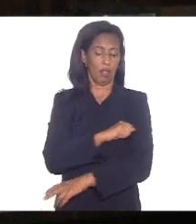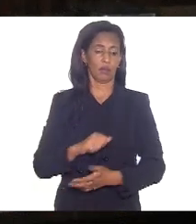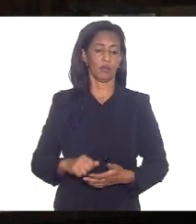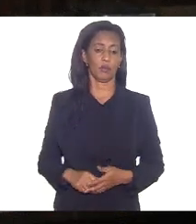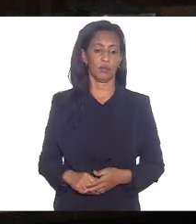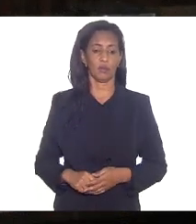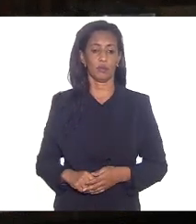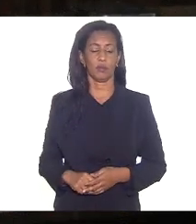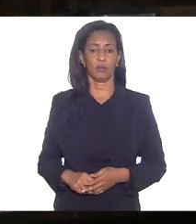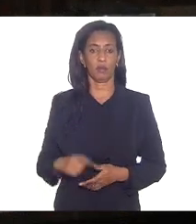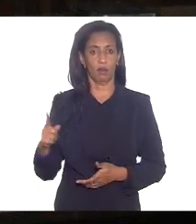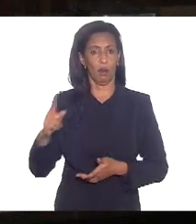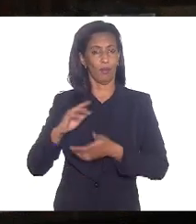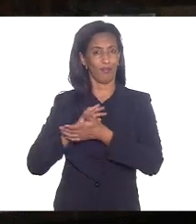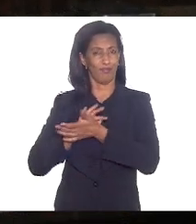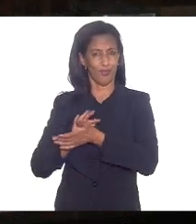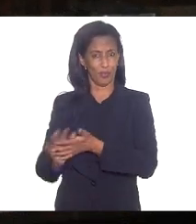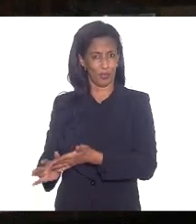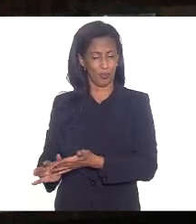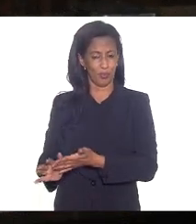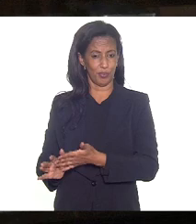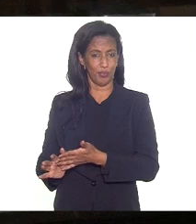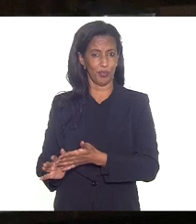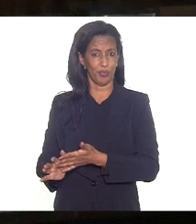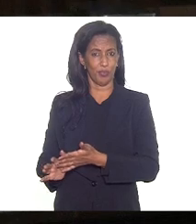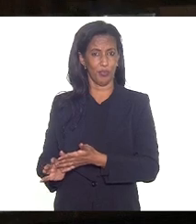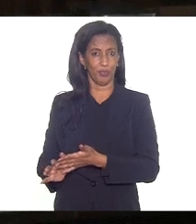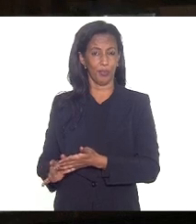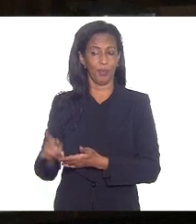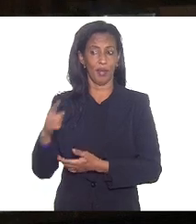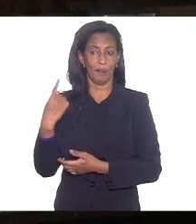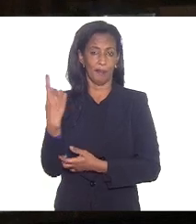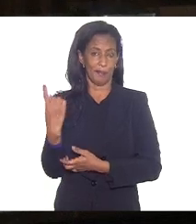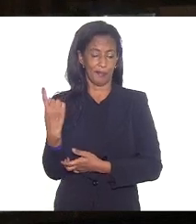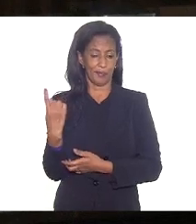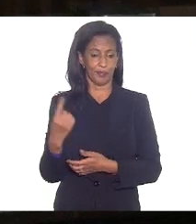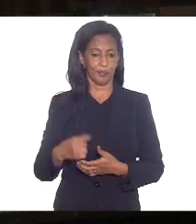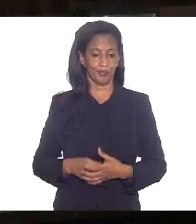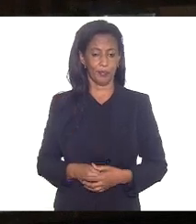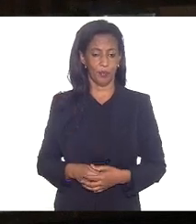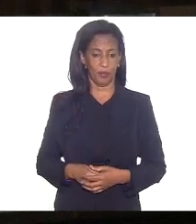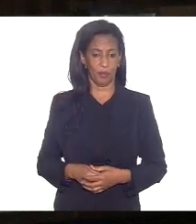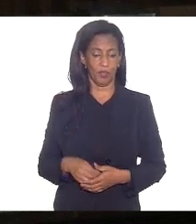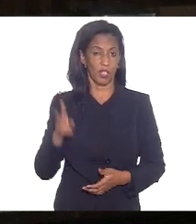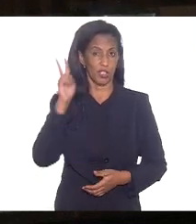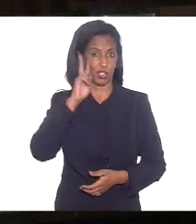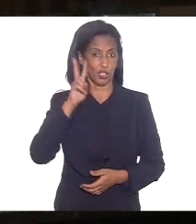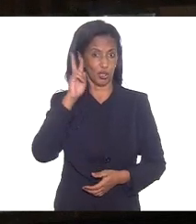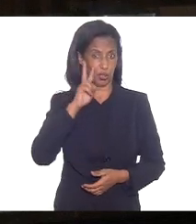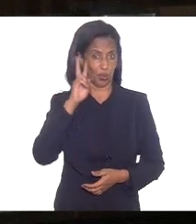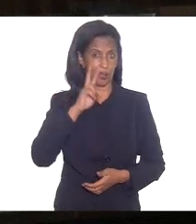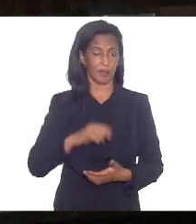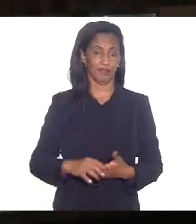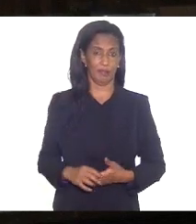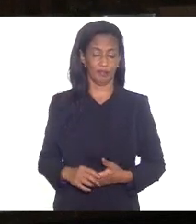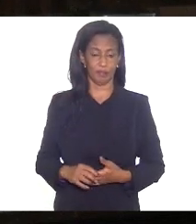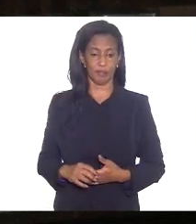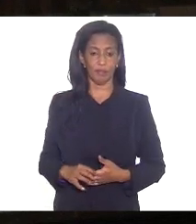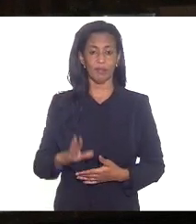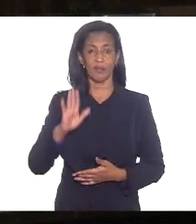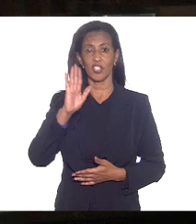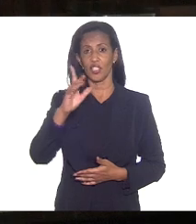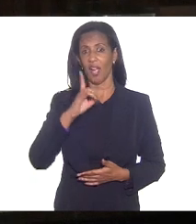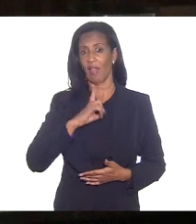estão prejudicados pela aquela questão de história, que já